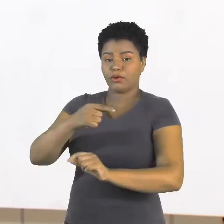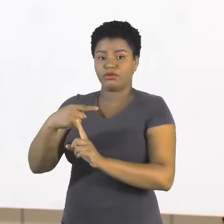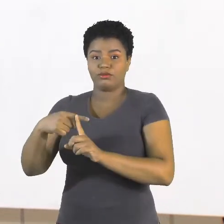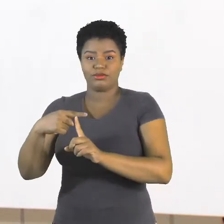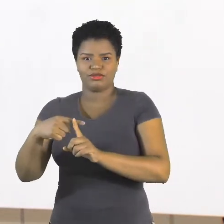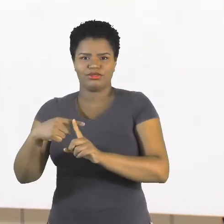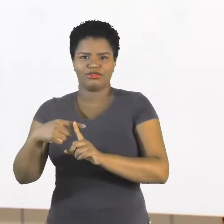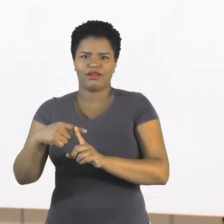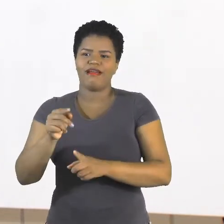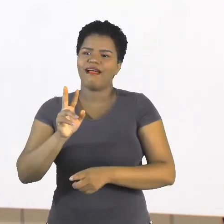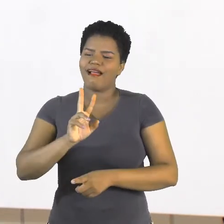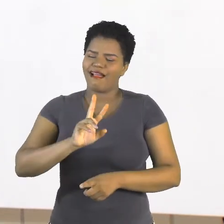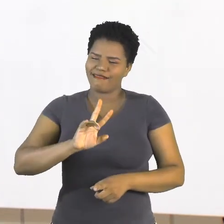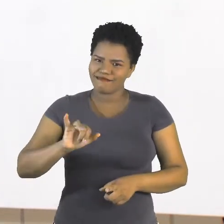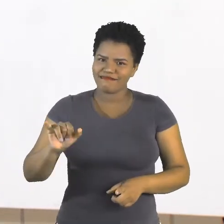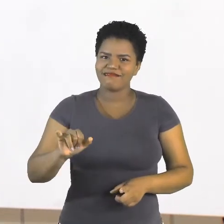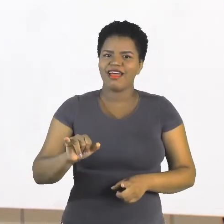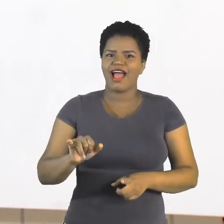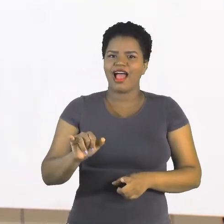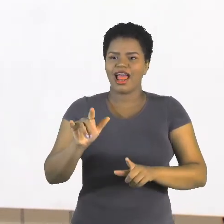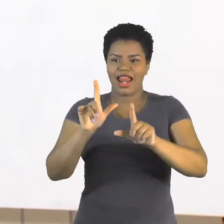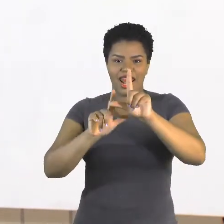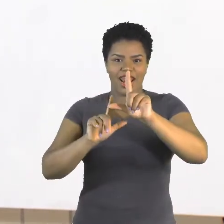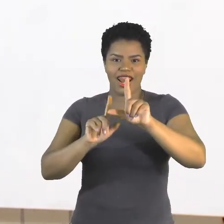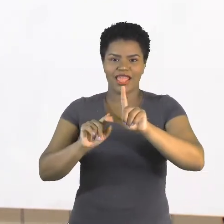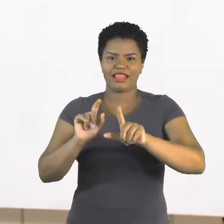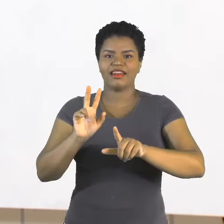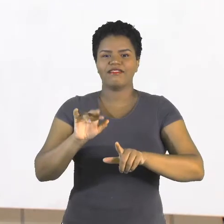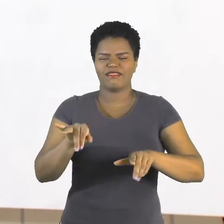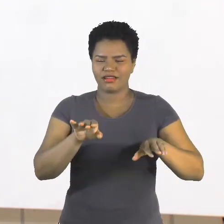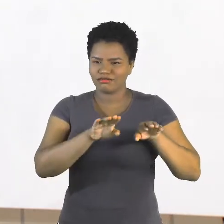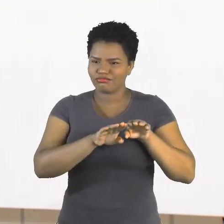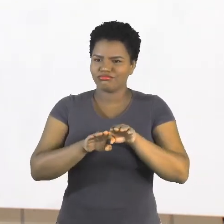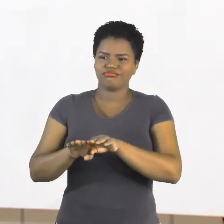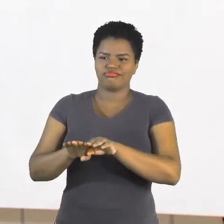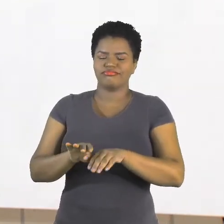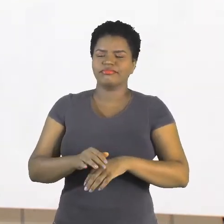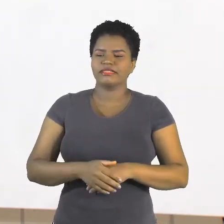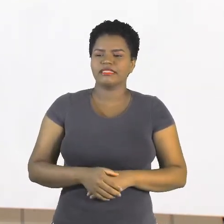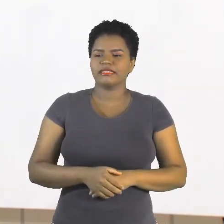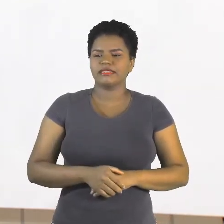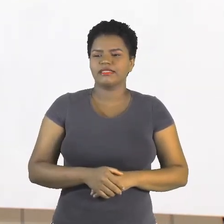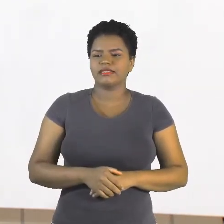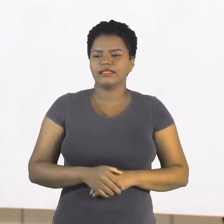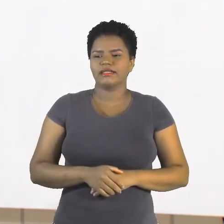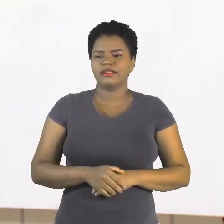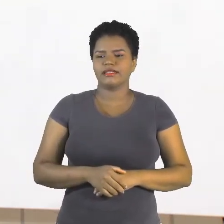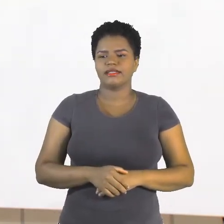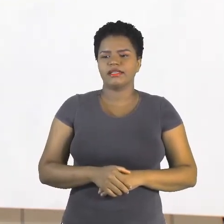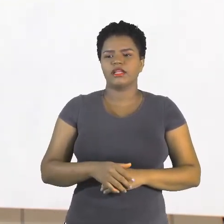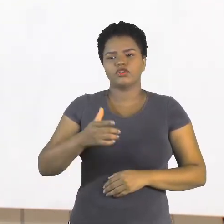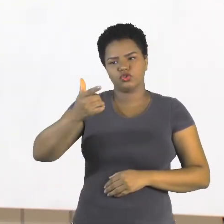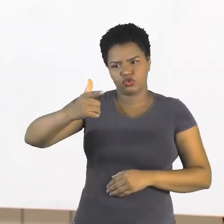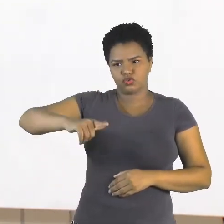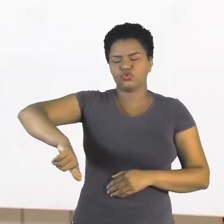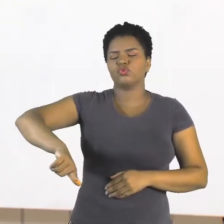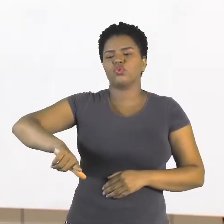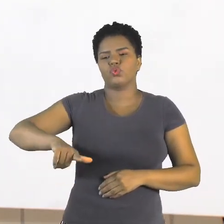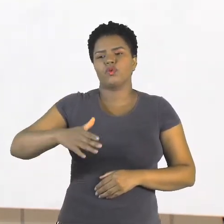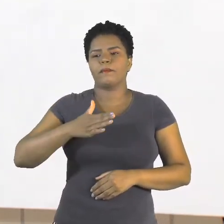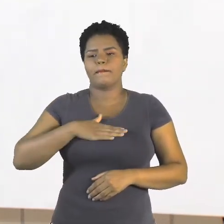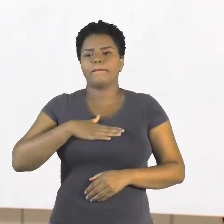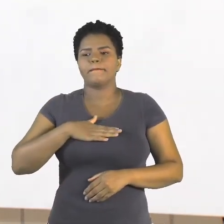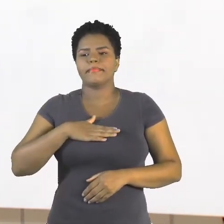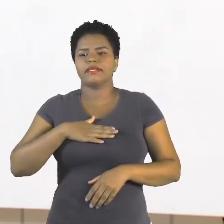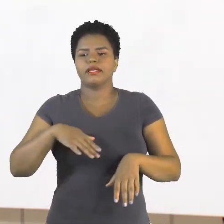uma das minhas incógnitas simétricas. E olha só o que vai acontecer. Então, eu vou repetir a minha equação